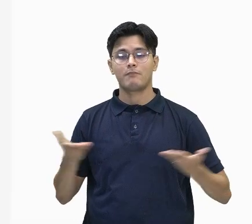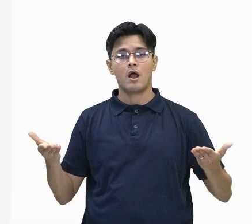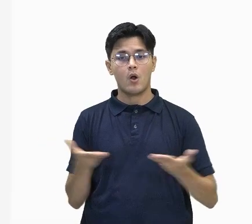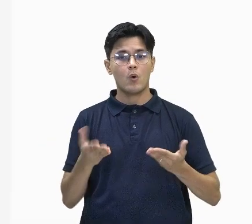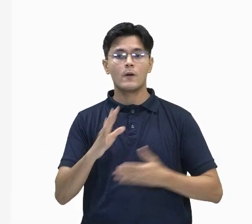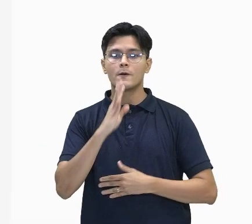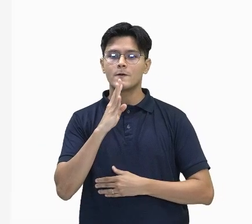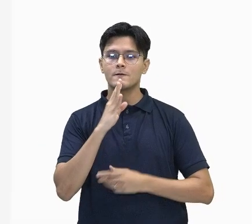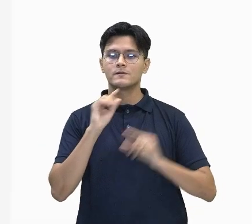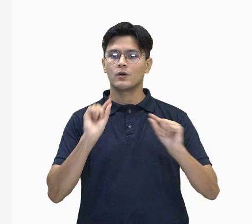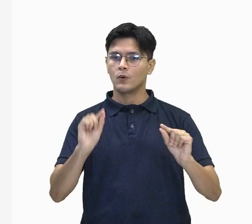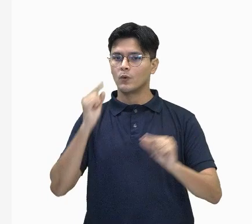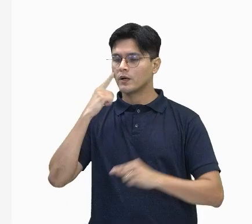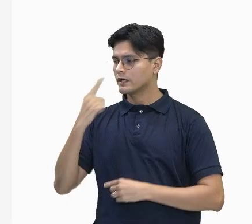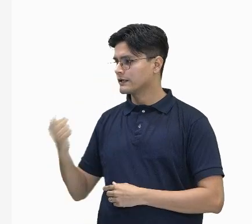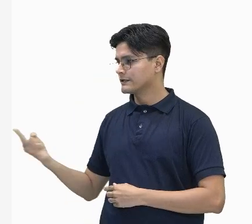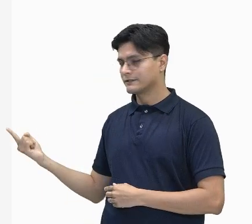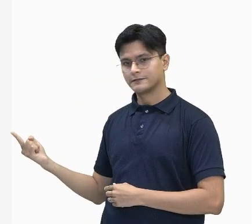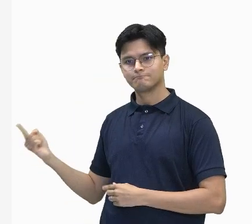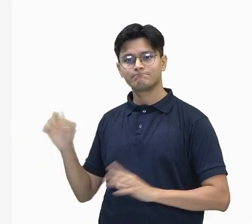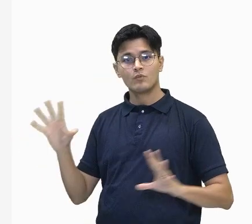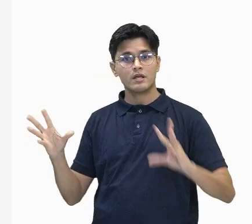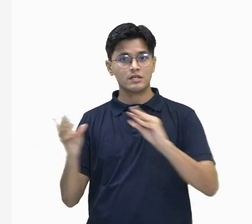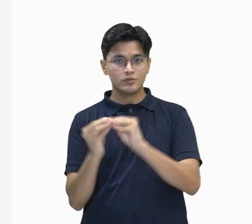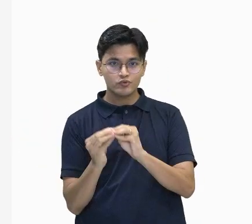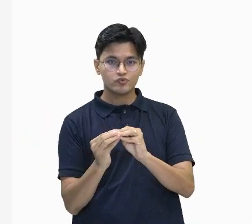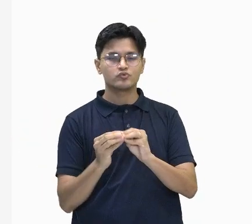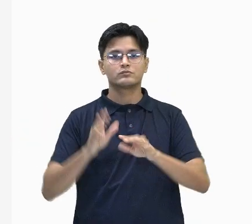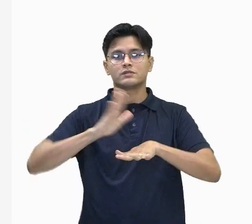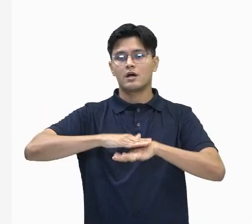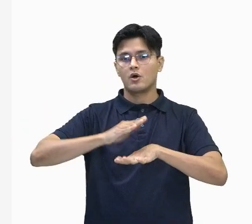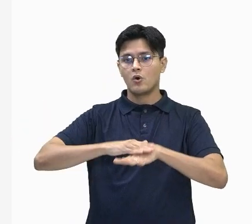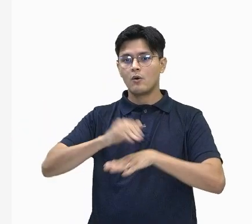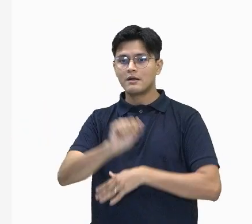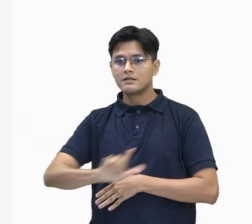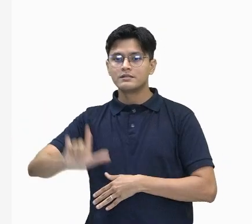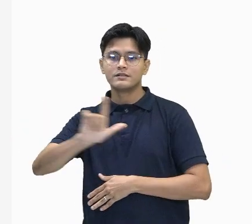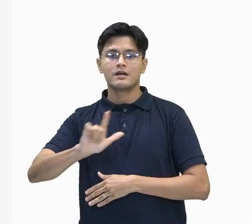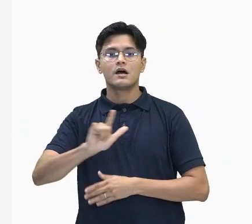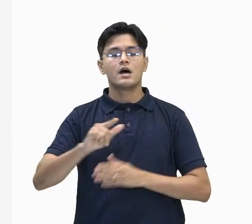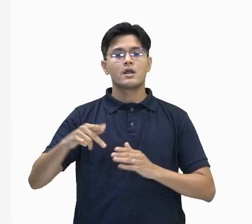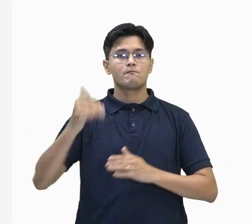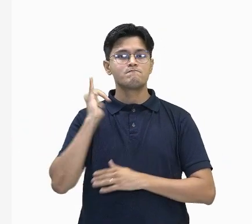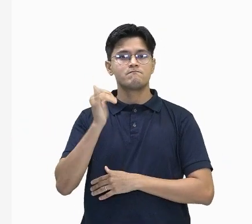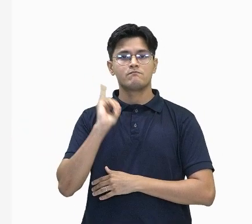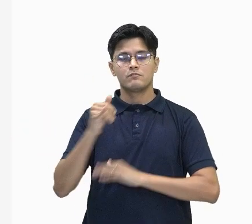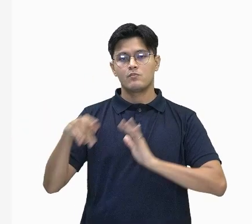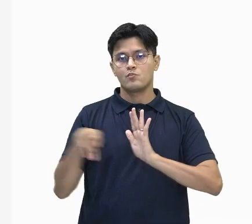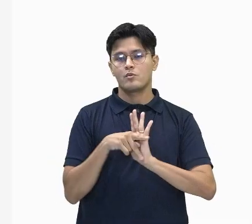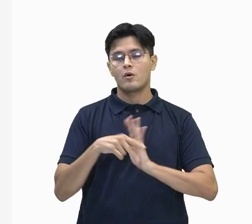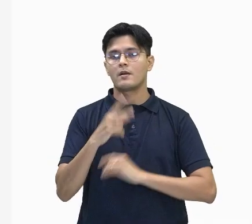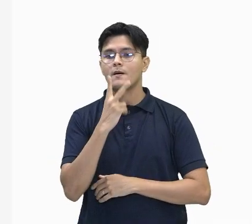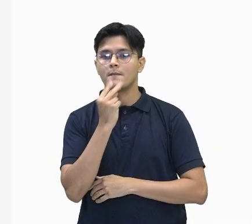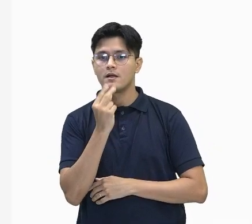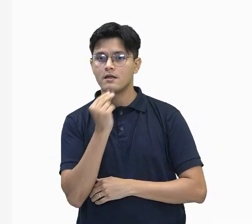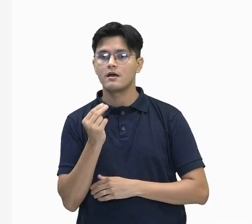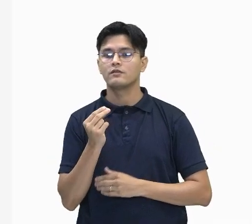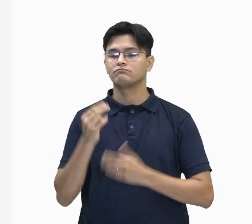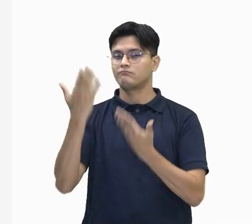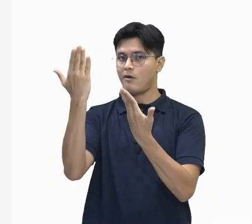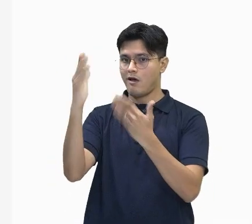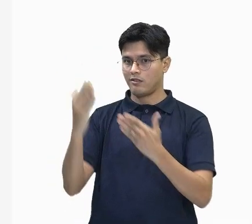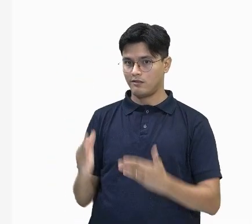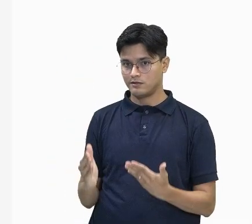conhecer, né, um pouco da obra machadiana, dos contos machadianos. Vamos fazer análise